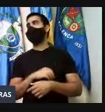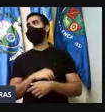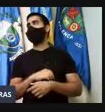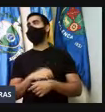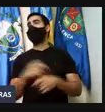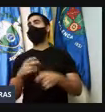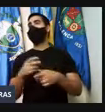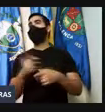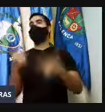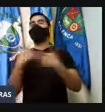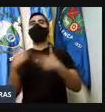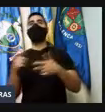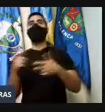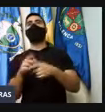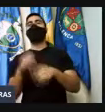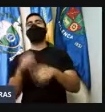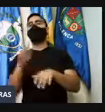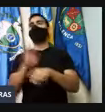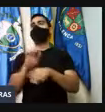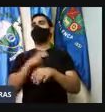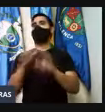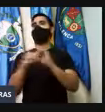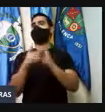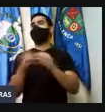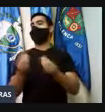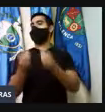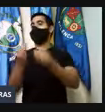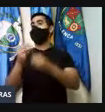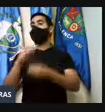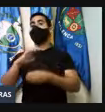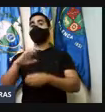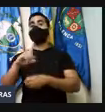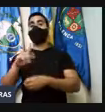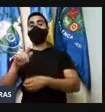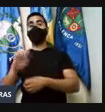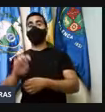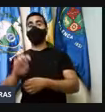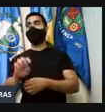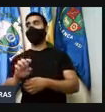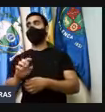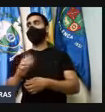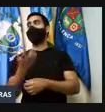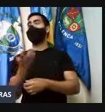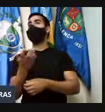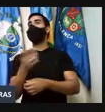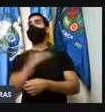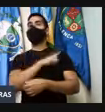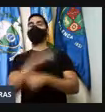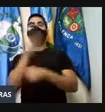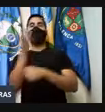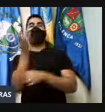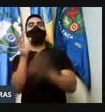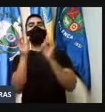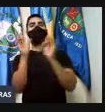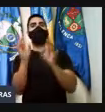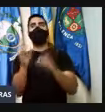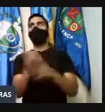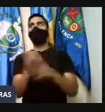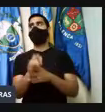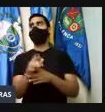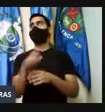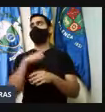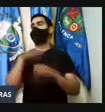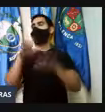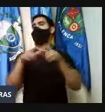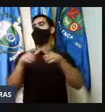débito que o Estado tem com a União, deu a SEDAI como garantia. Então, o governo federal quer que a SEDAI seja vendida. Tá? Então, a SEDAI vai custar um